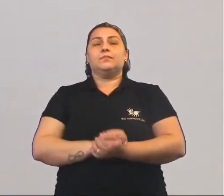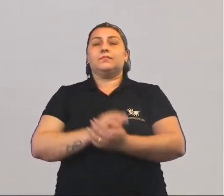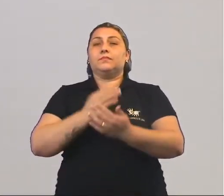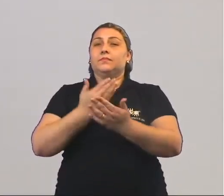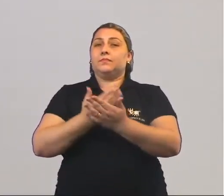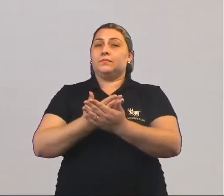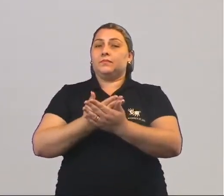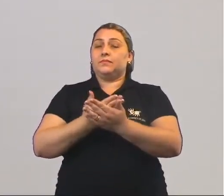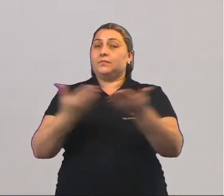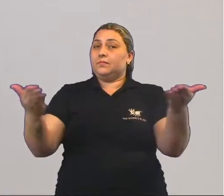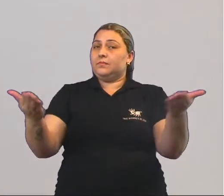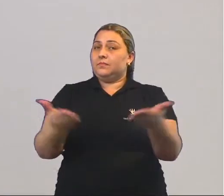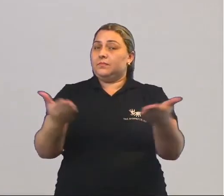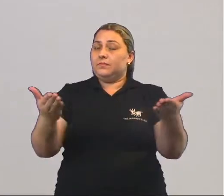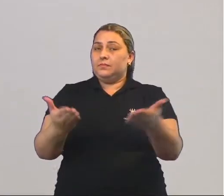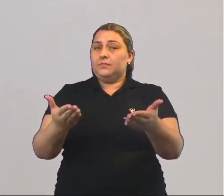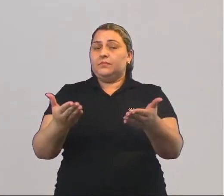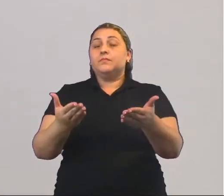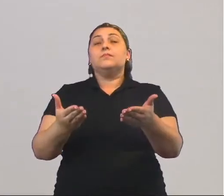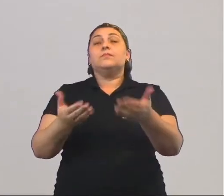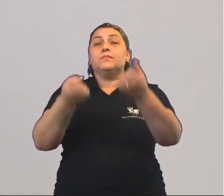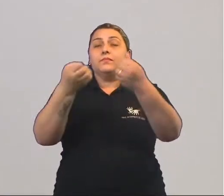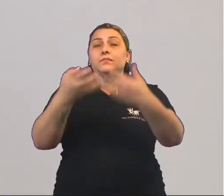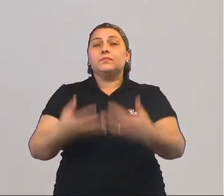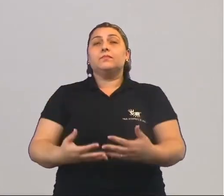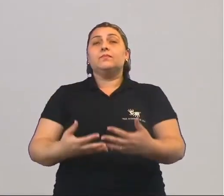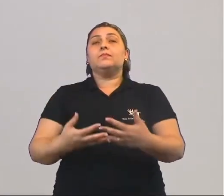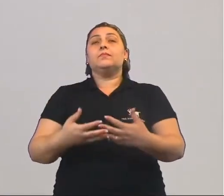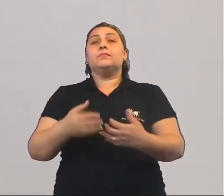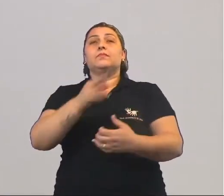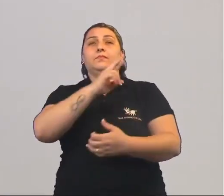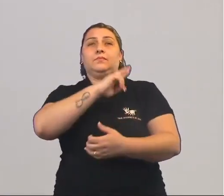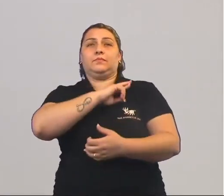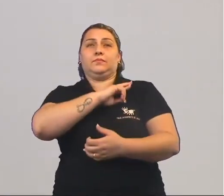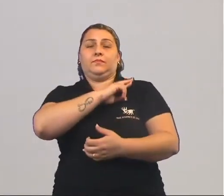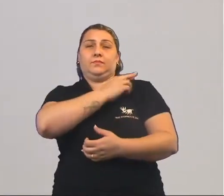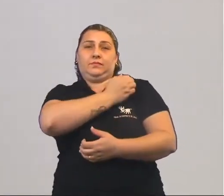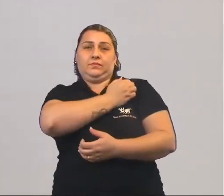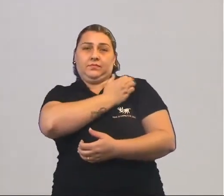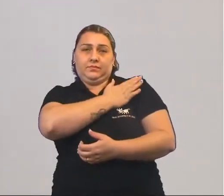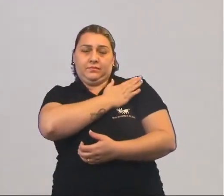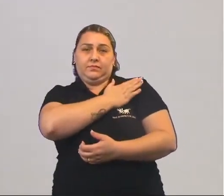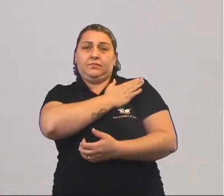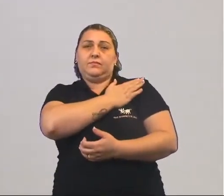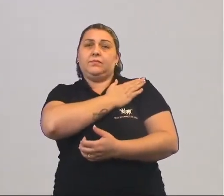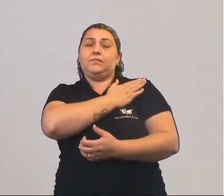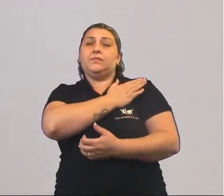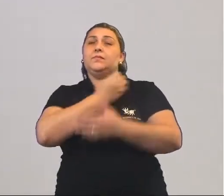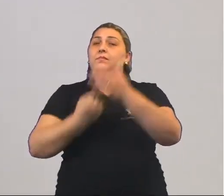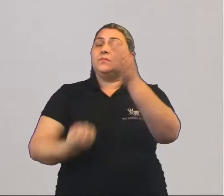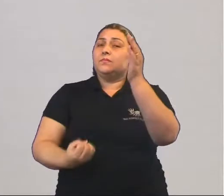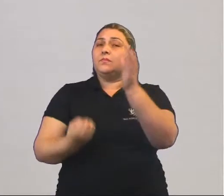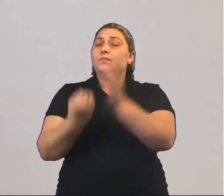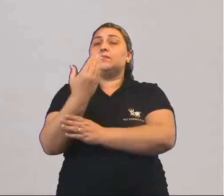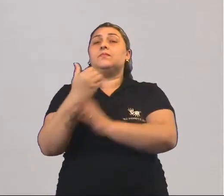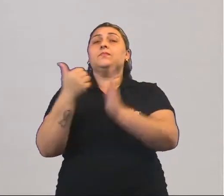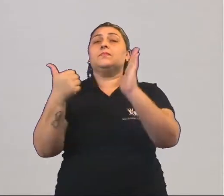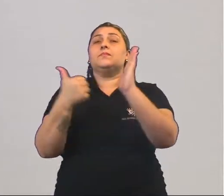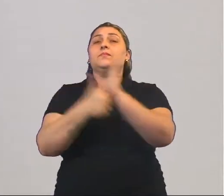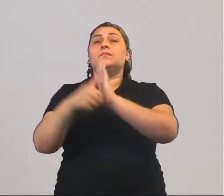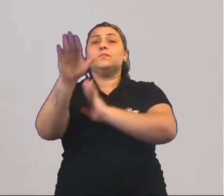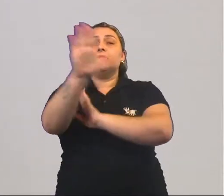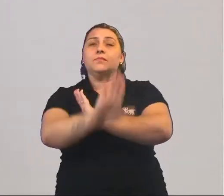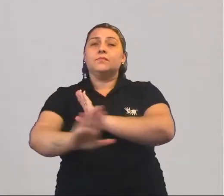Na aula de História de hoje, nós vamos tratar, dos estereótipos e preconceitos na construção da identidade nacional